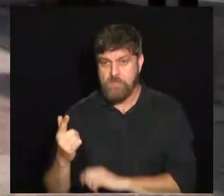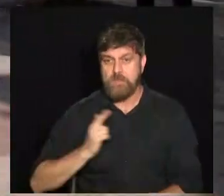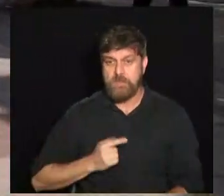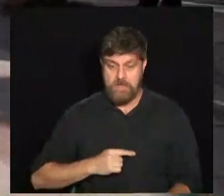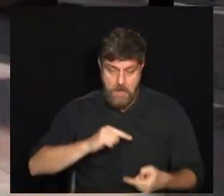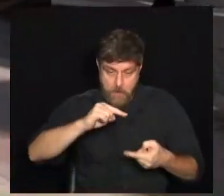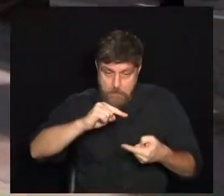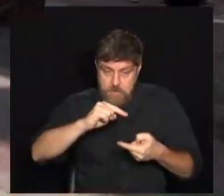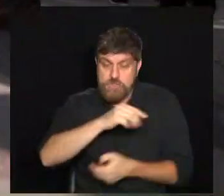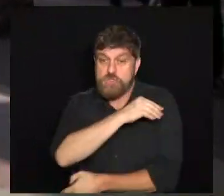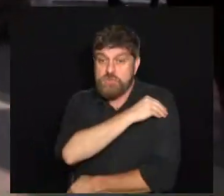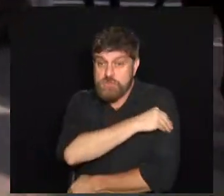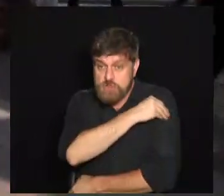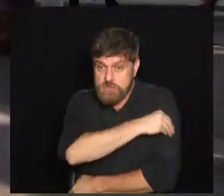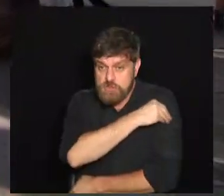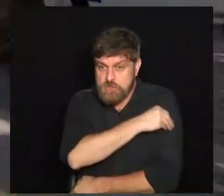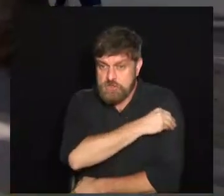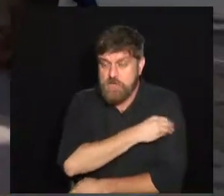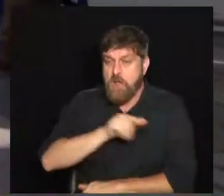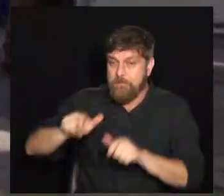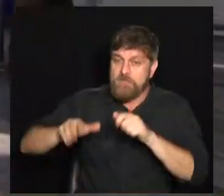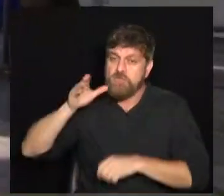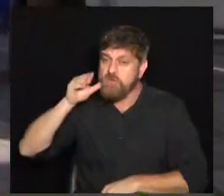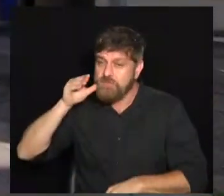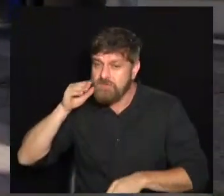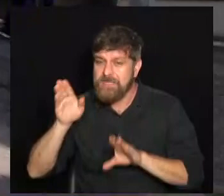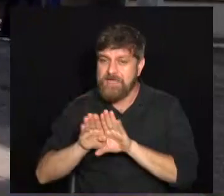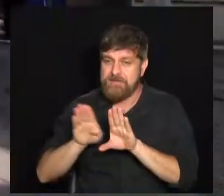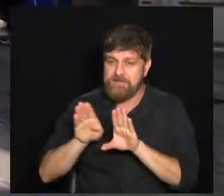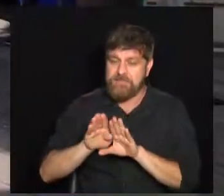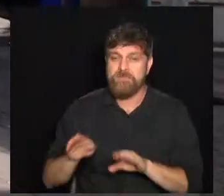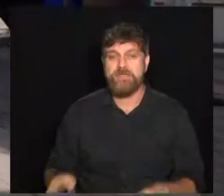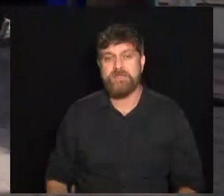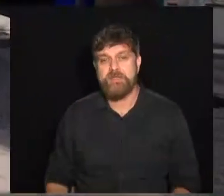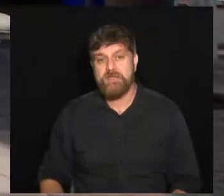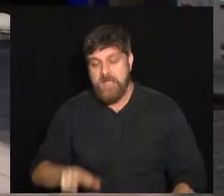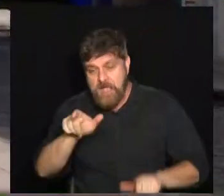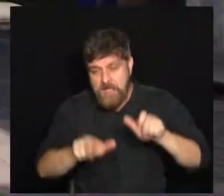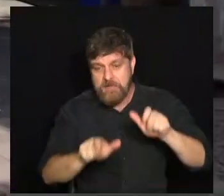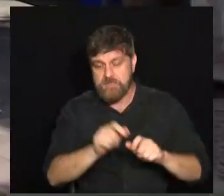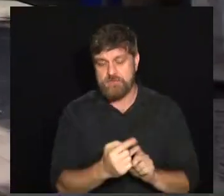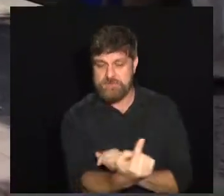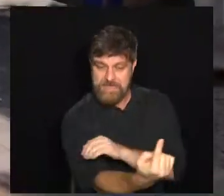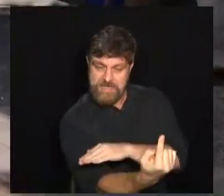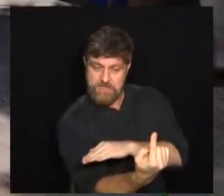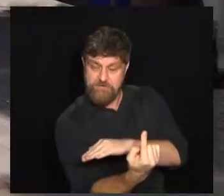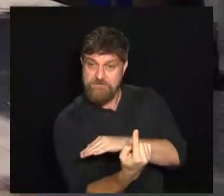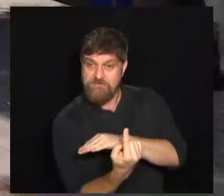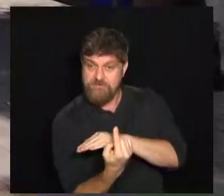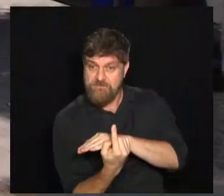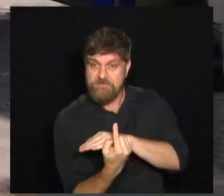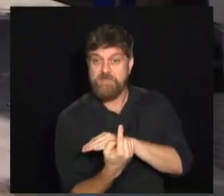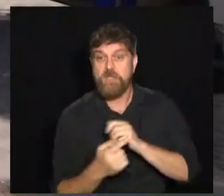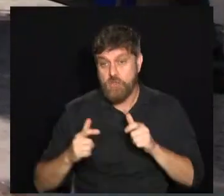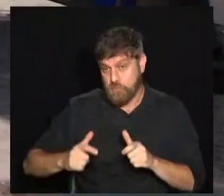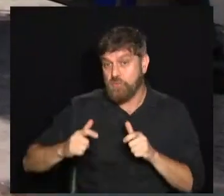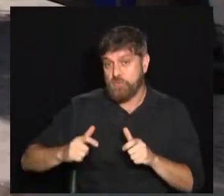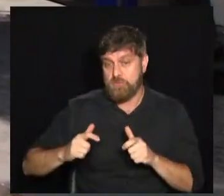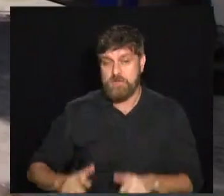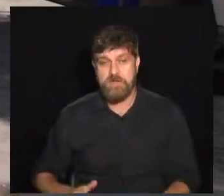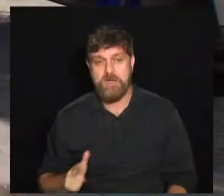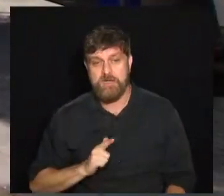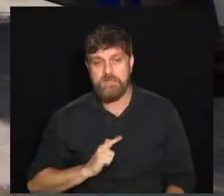ter o álcool gel, tanto para os seus colaboradores, para si mesmo, mas também para o cliente que chega no estabelecimento,